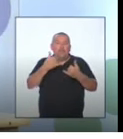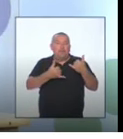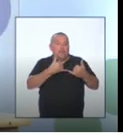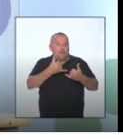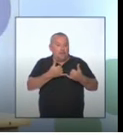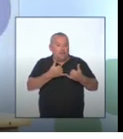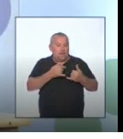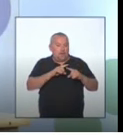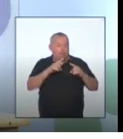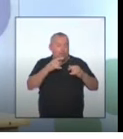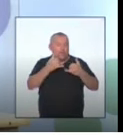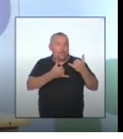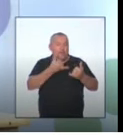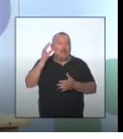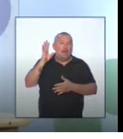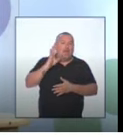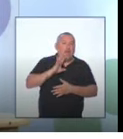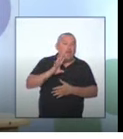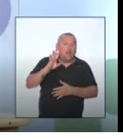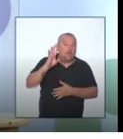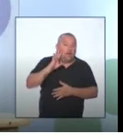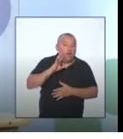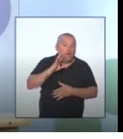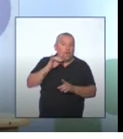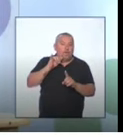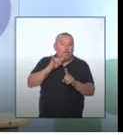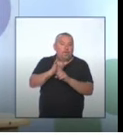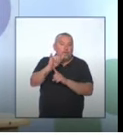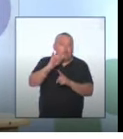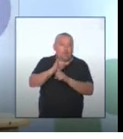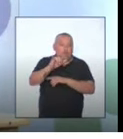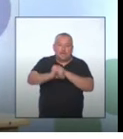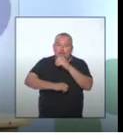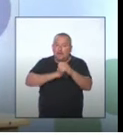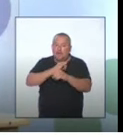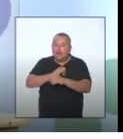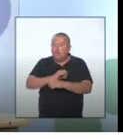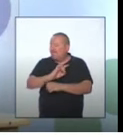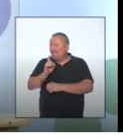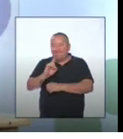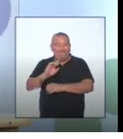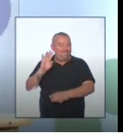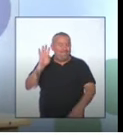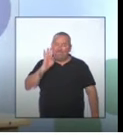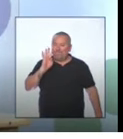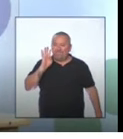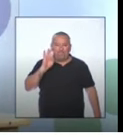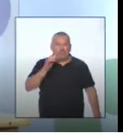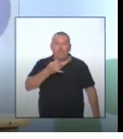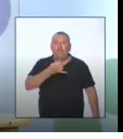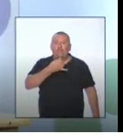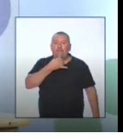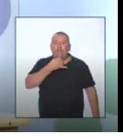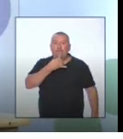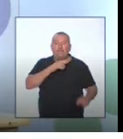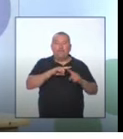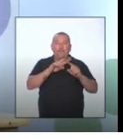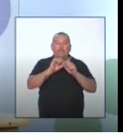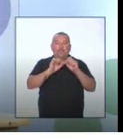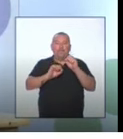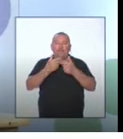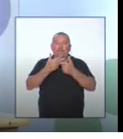brincadeira sadia. Cyberbullying não é uma brincadeira sadia, é uma brincadeira triste que, então, desencadeia uma série